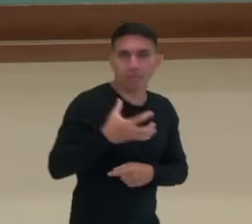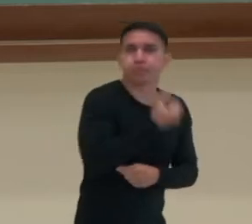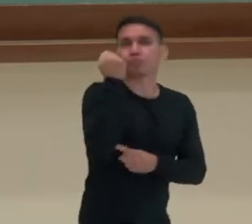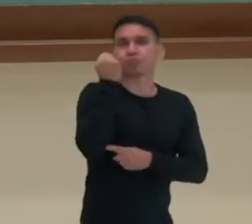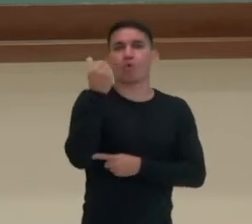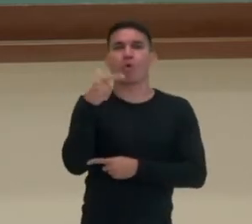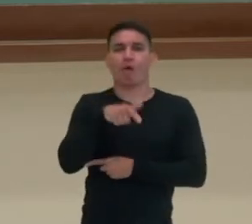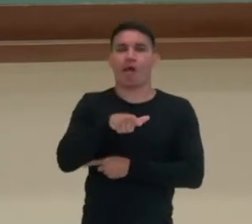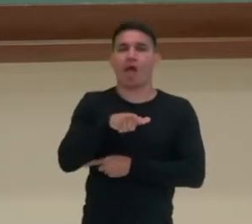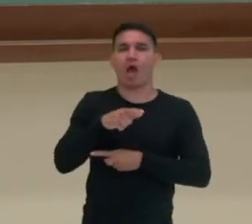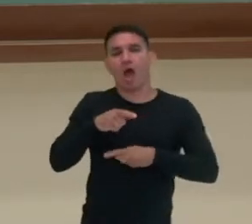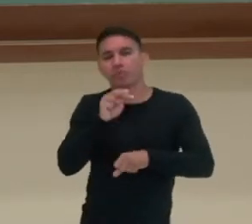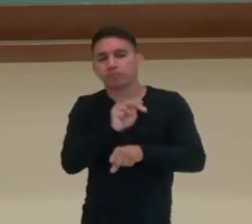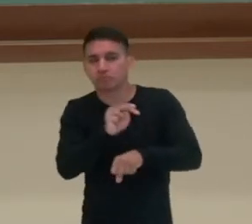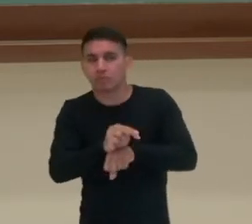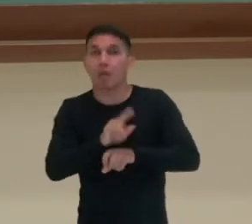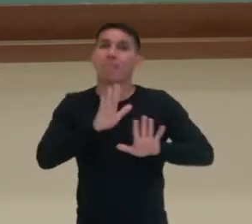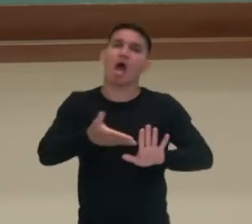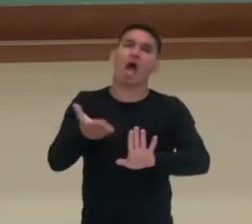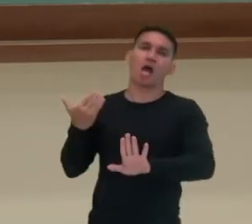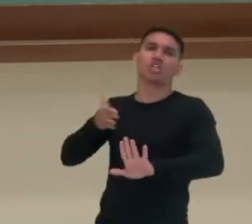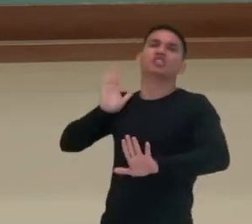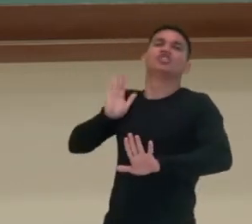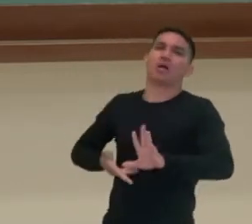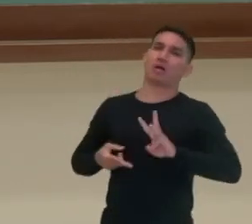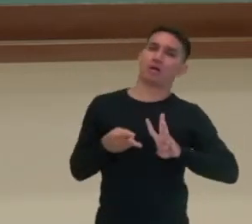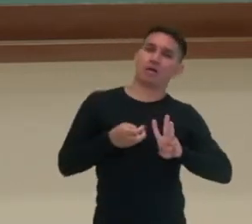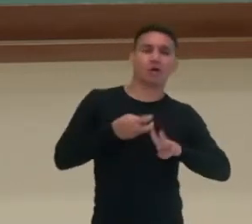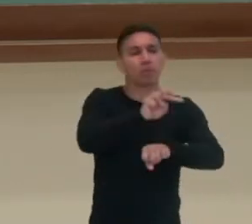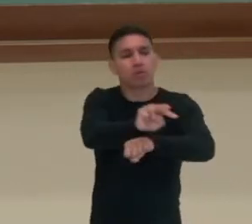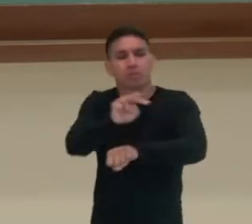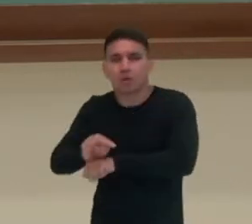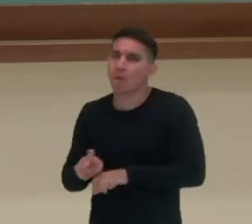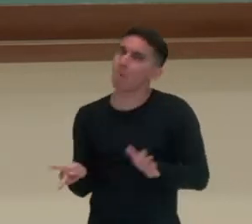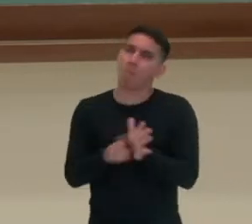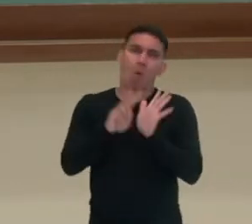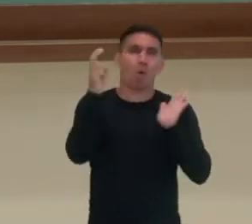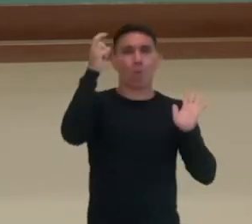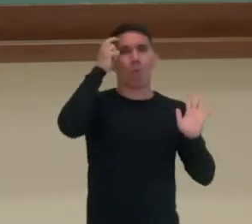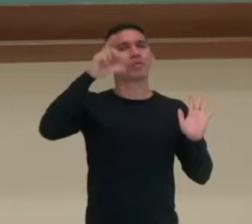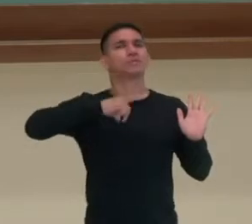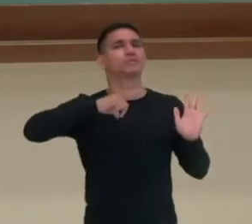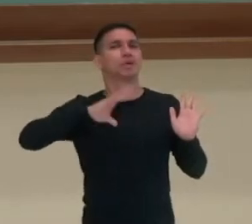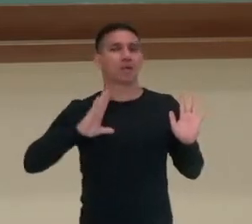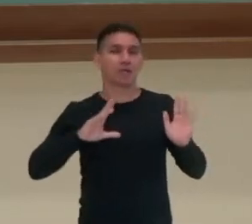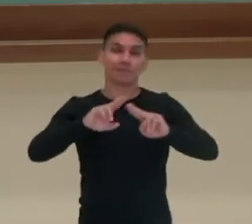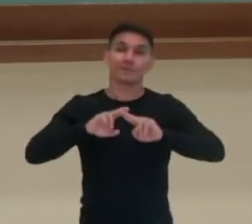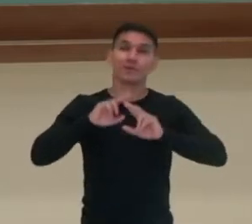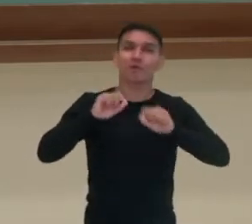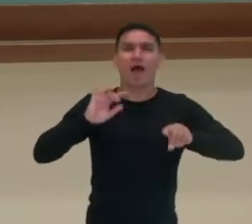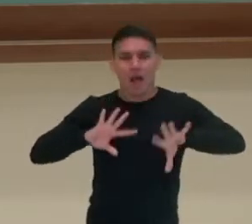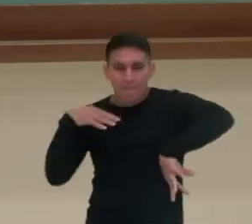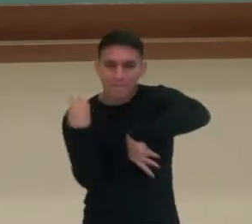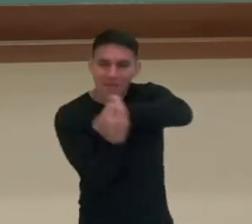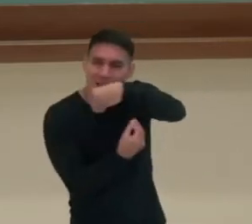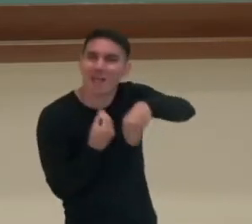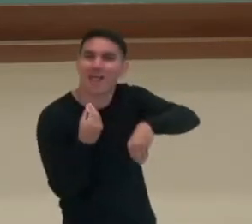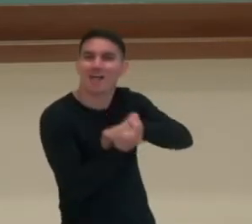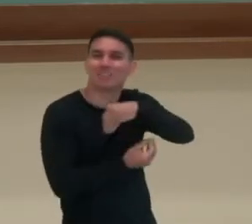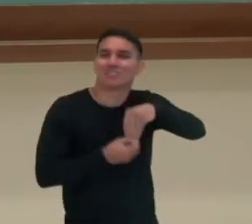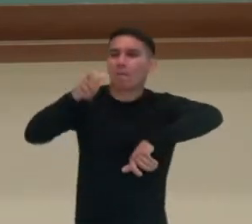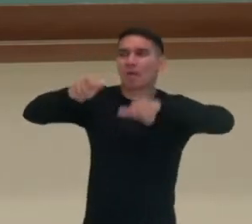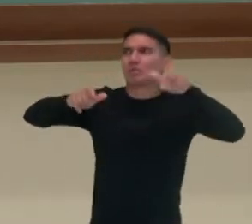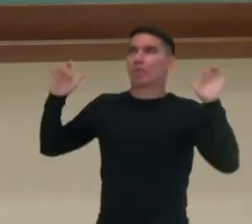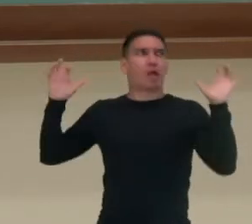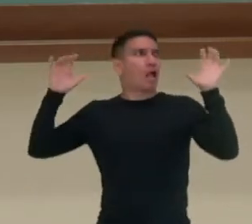conta desta terra, mas já era dos indígenas e eles já tinham a sua própria cultura. É esta mistura de gente vinda de